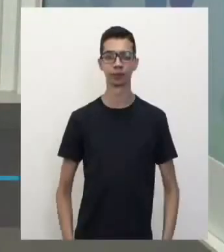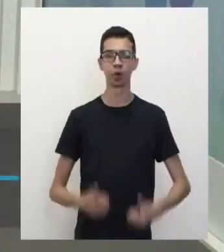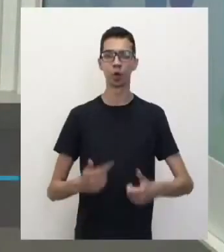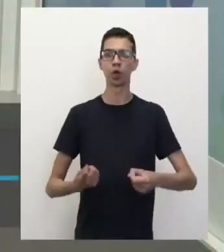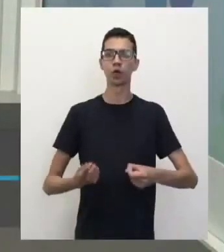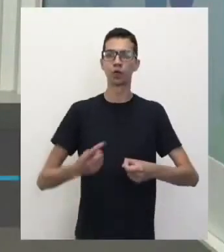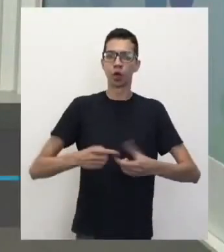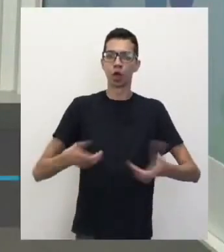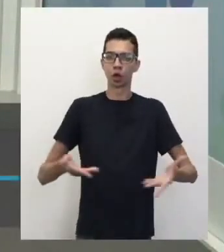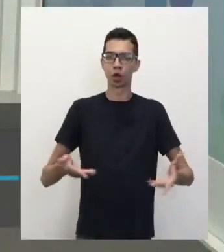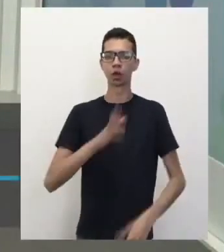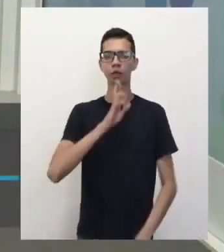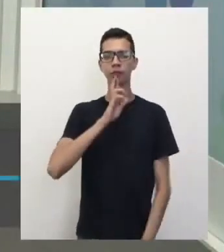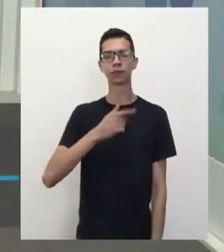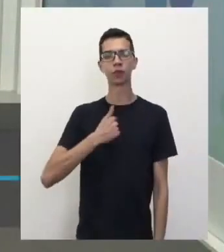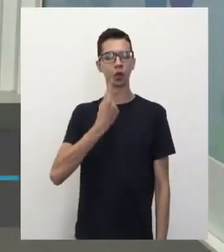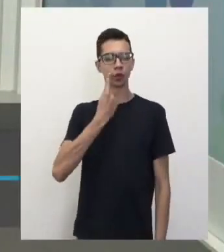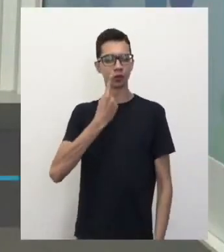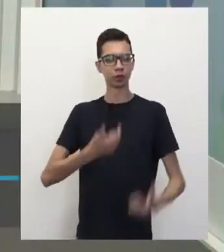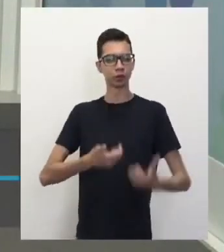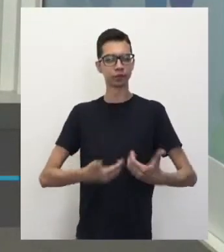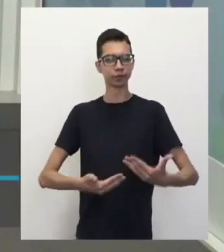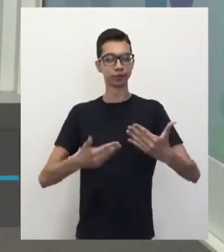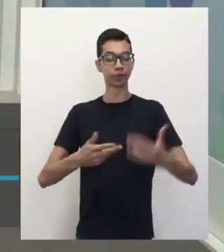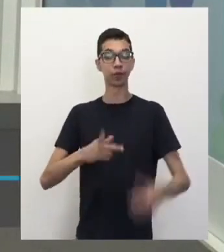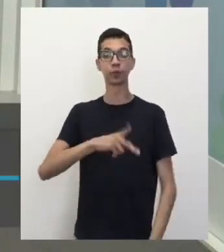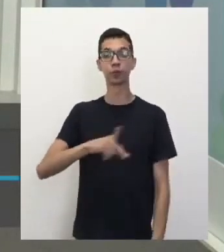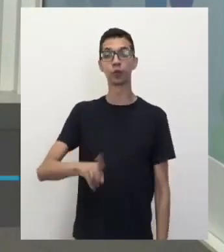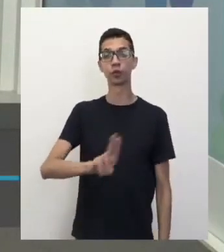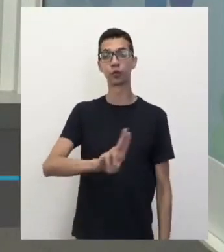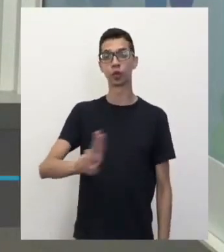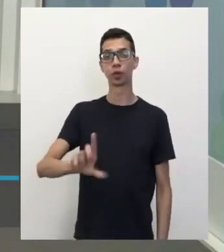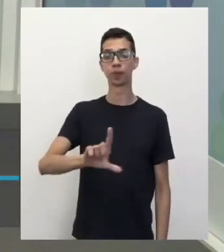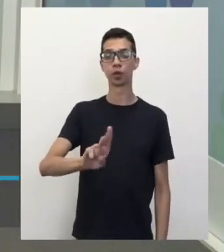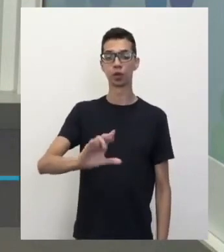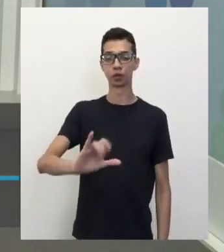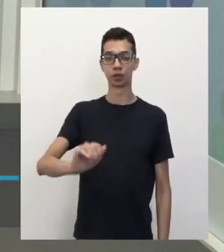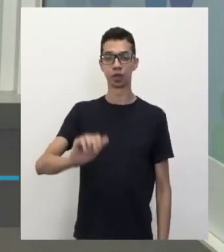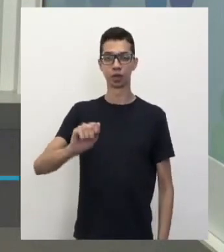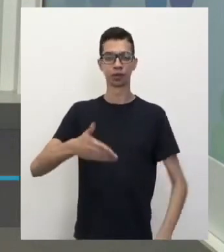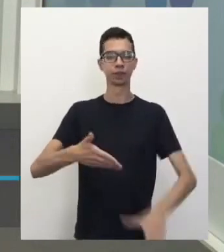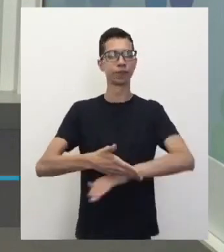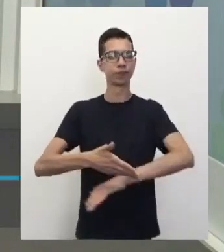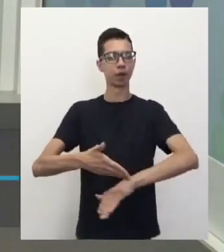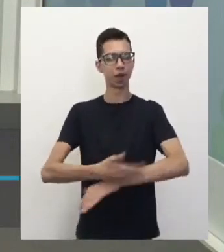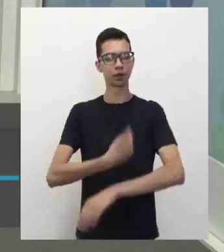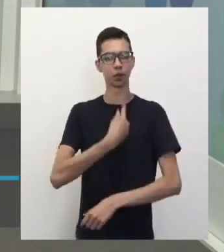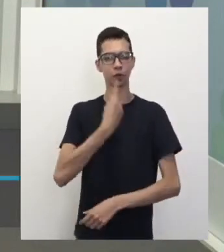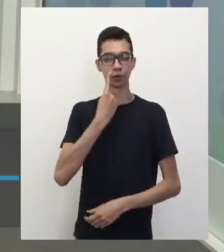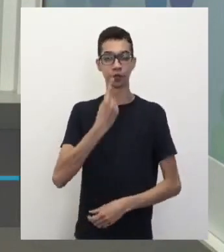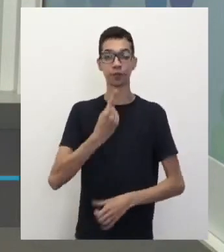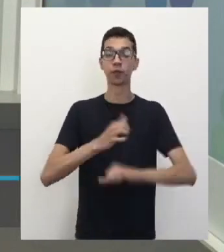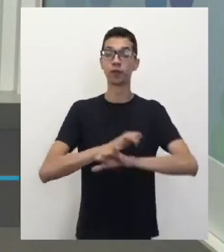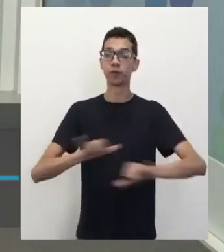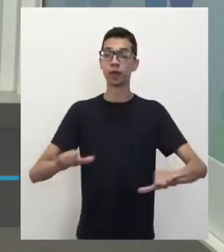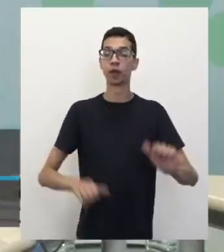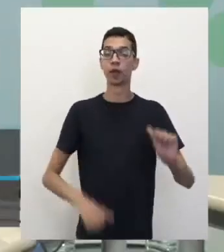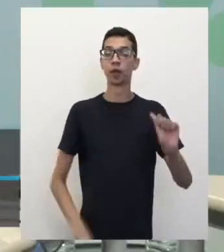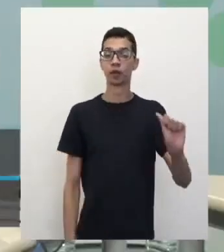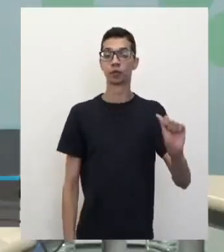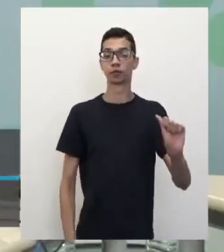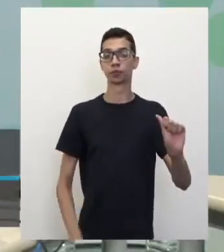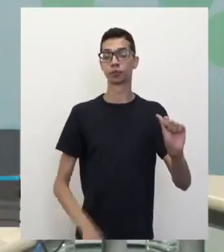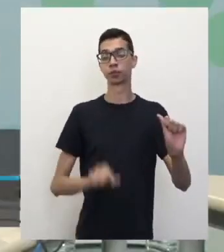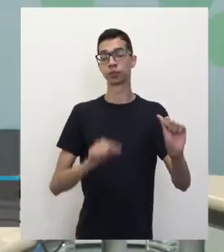Voltando aqui com as respostas, a pro Luciana, né, que está participando bastante, colocou A, se casaram, né? A